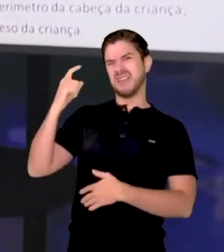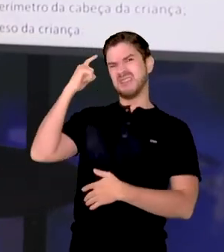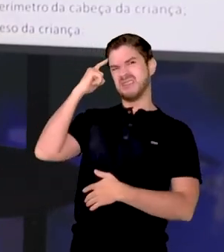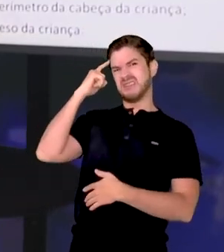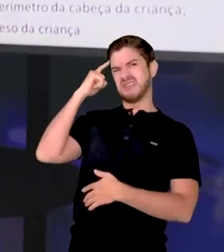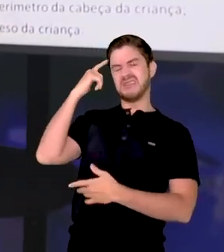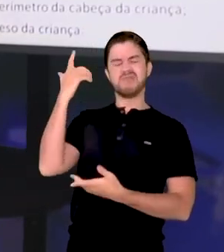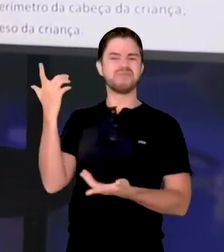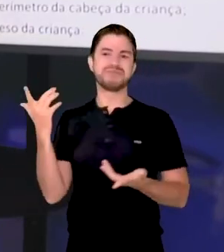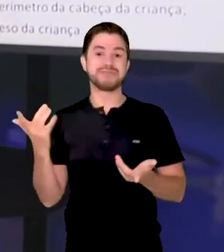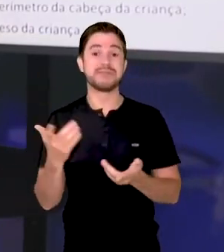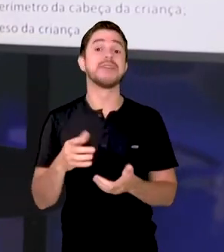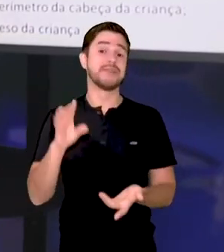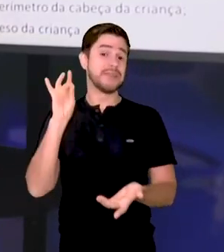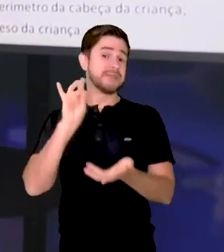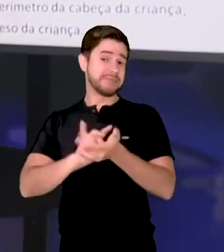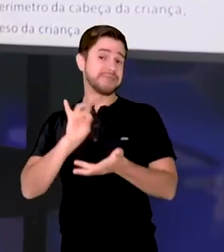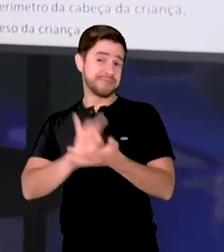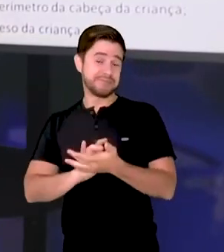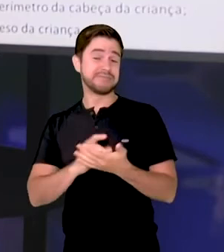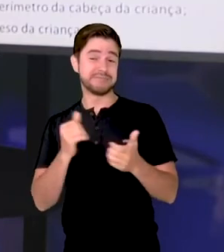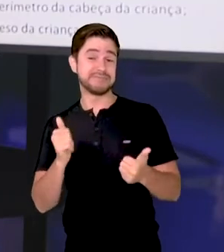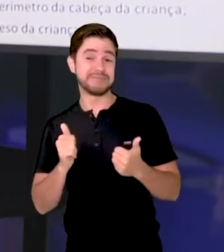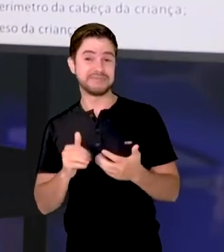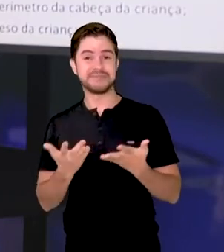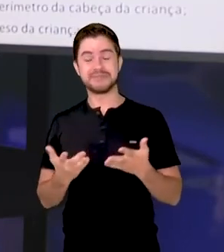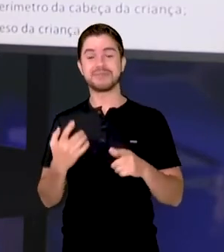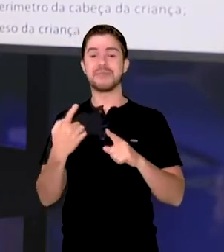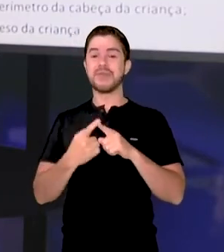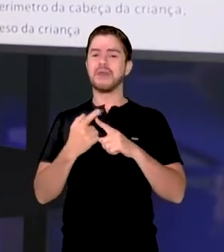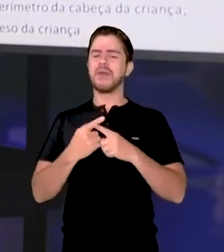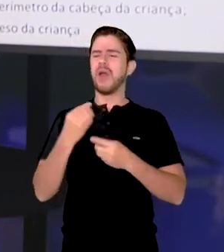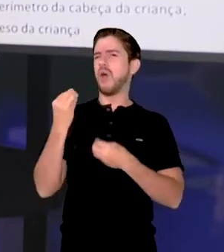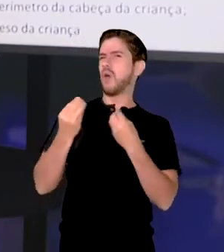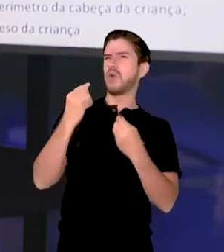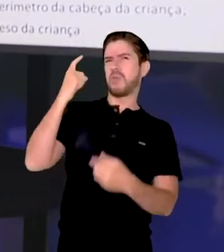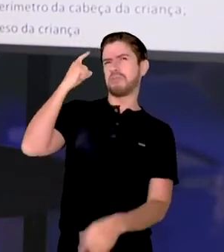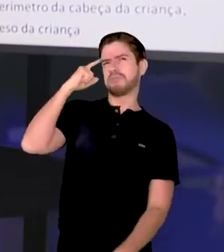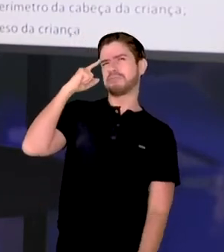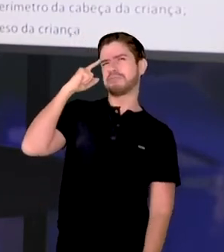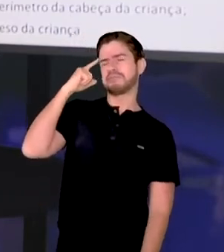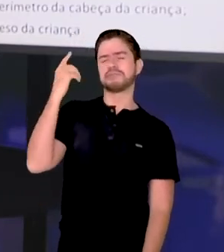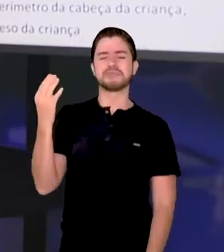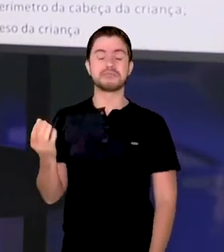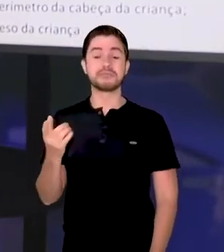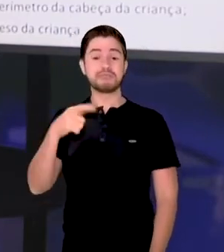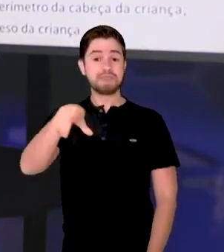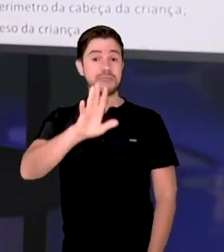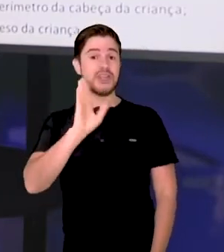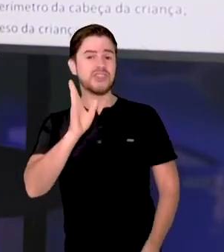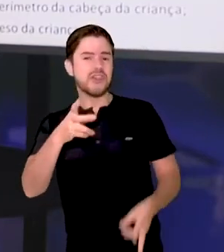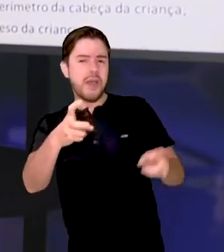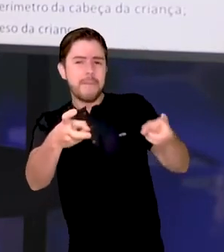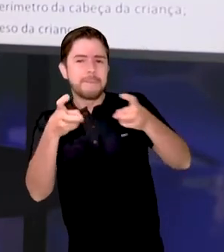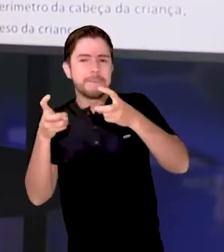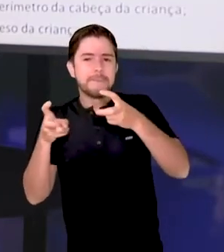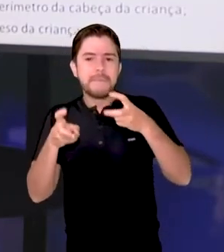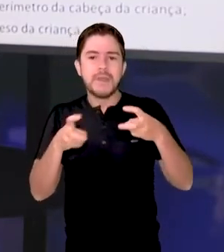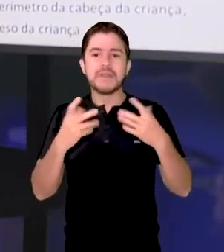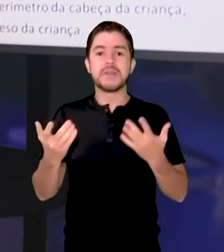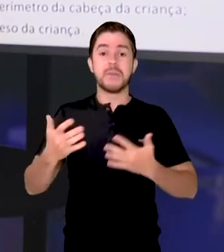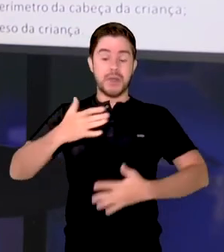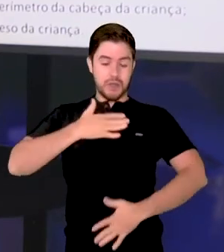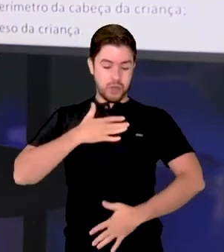no sentido né hoje faz pessoal e faz em qual sentido né Vocês já perceberam que